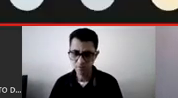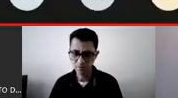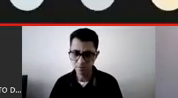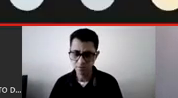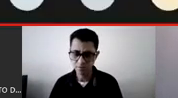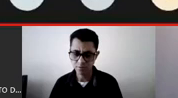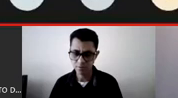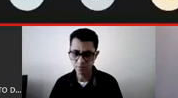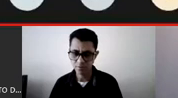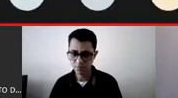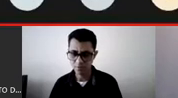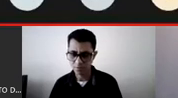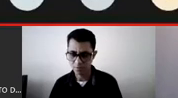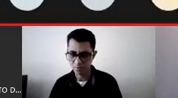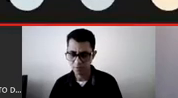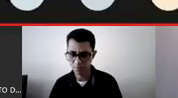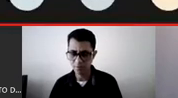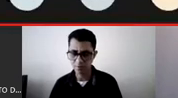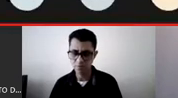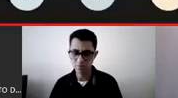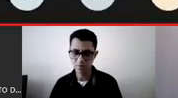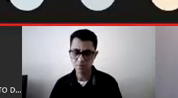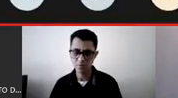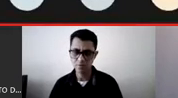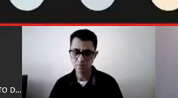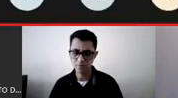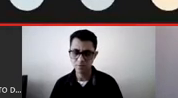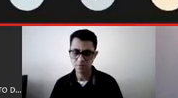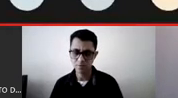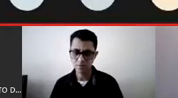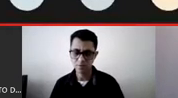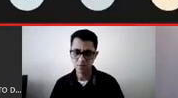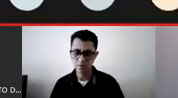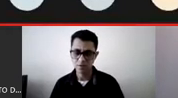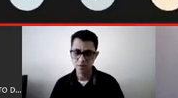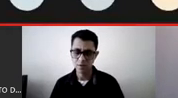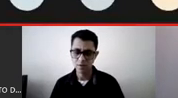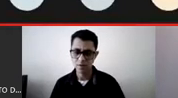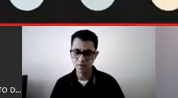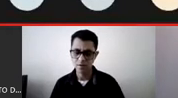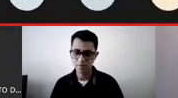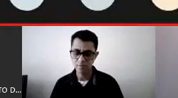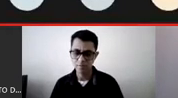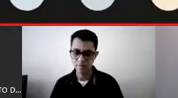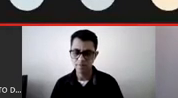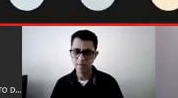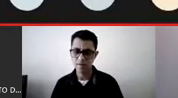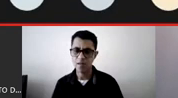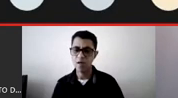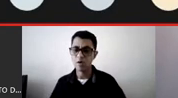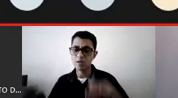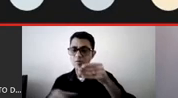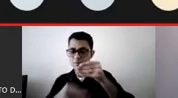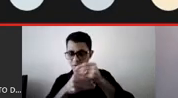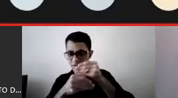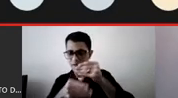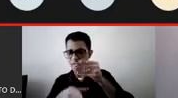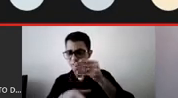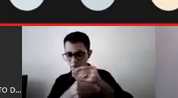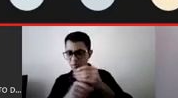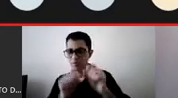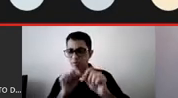Ah, é a Edmara. Isso. Quer falar. Pode falar. O que eu queria comentar, a fala que você falou, que eu achei bem interessante,